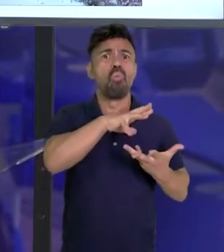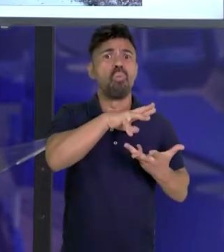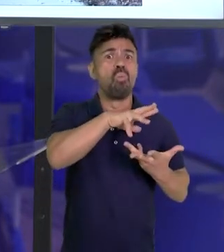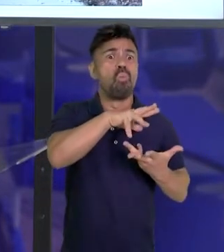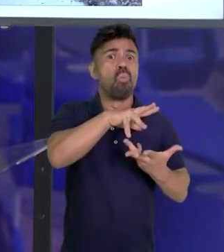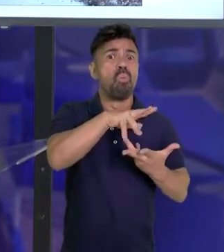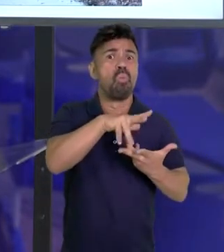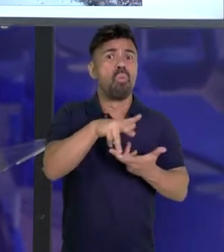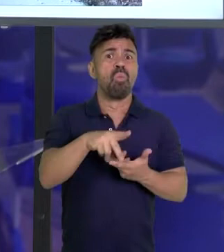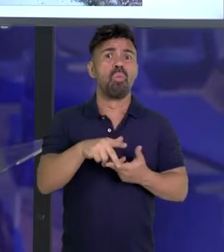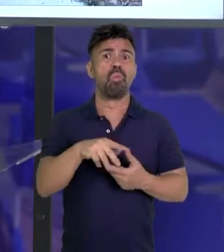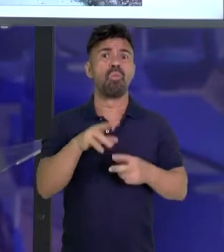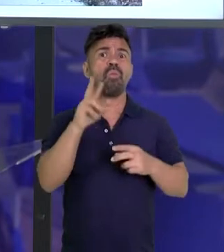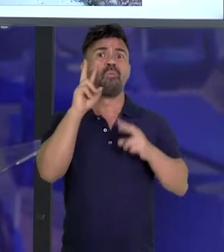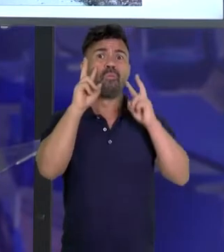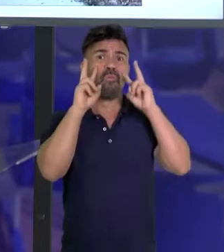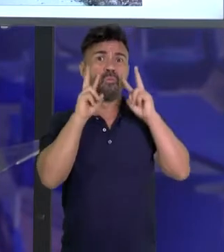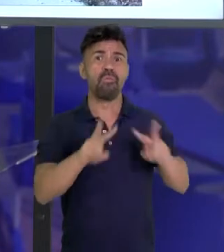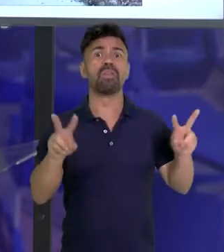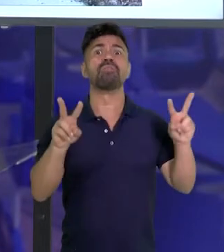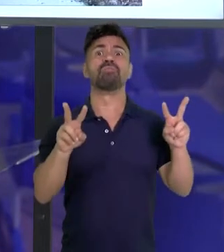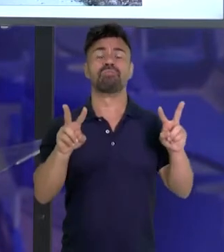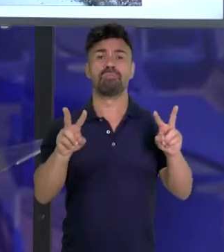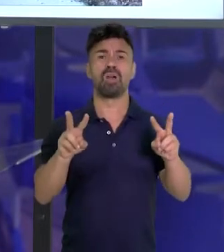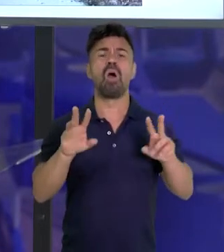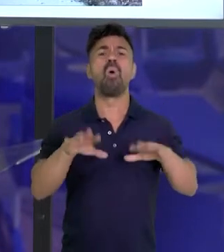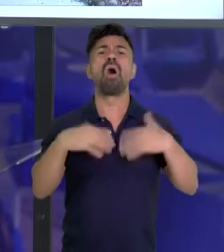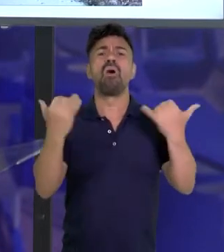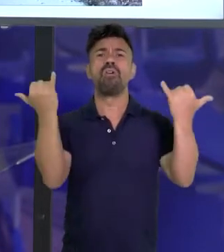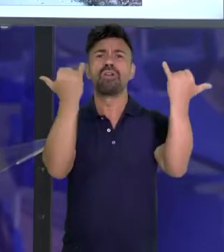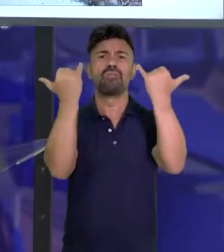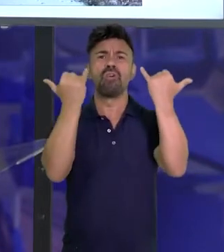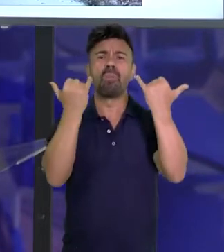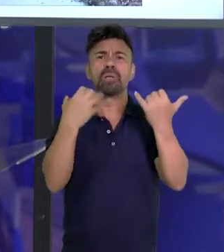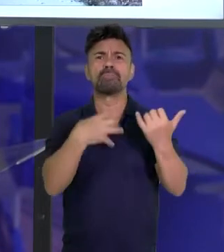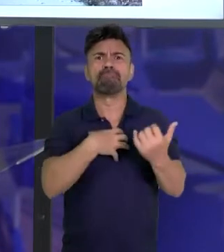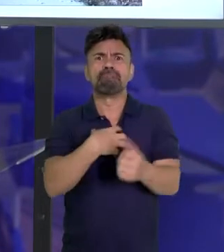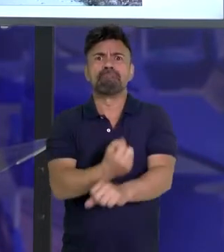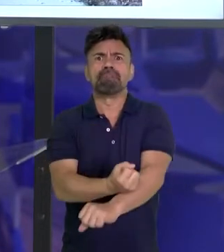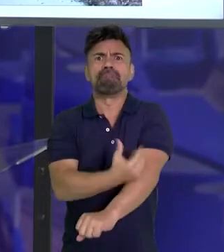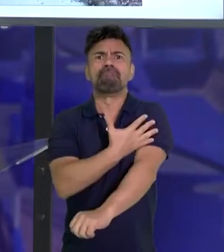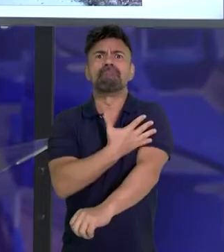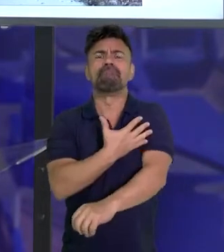ela emocionou tanta gente? Que tipo de informações ela nos comunica?